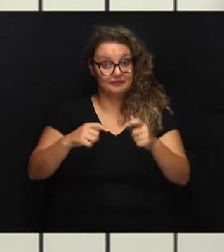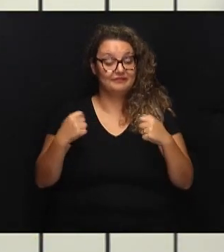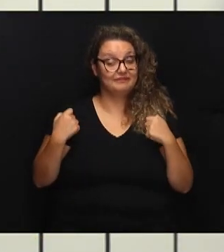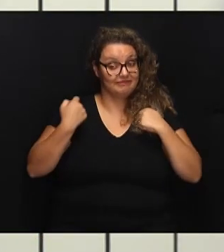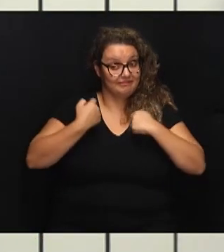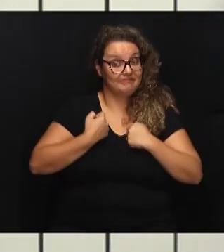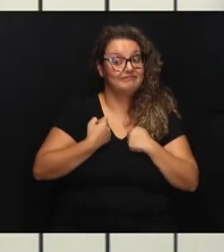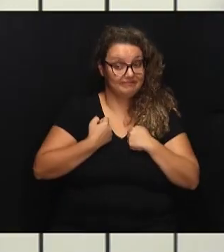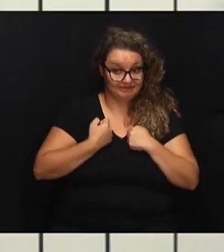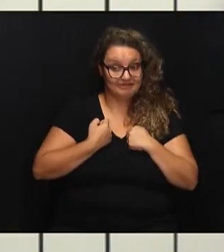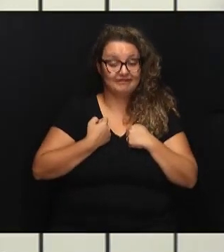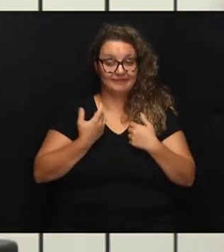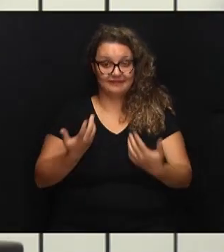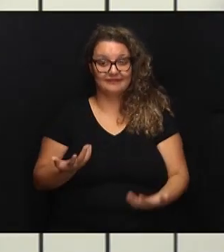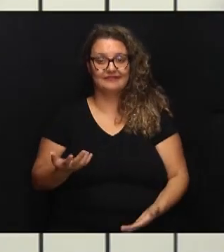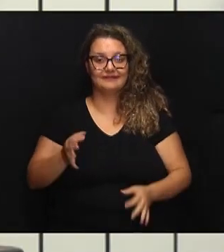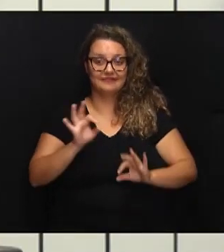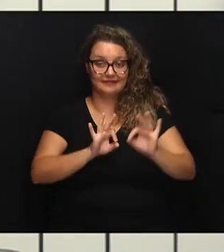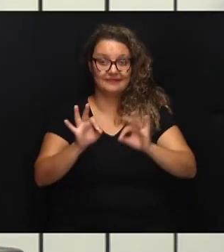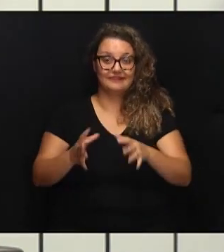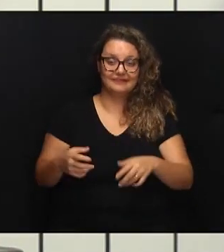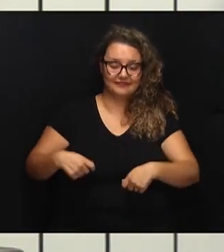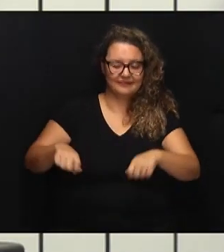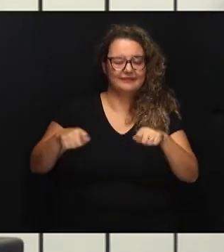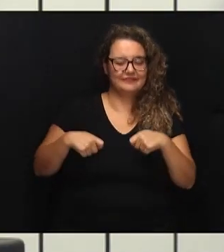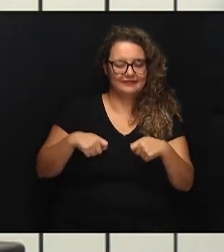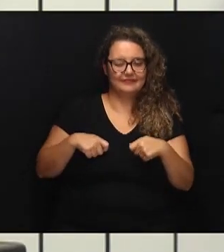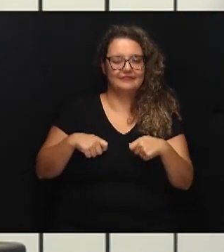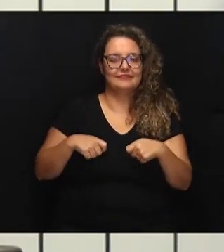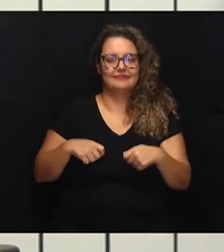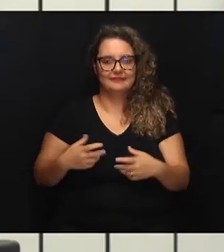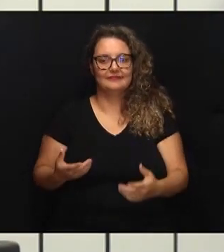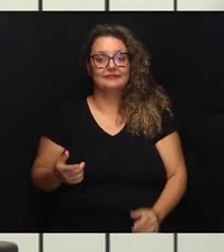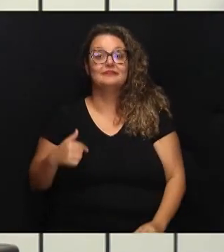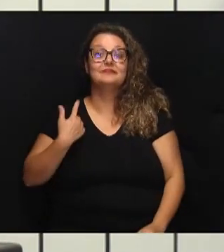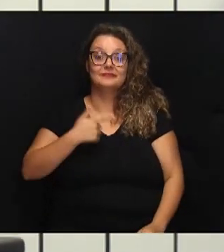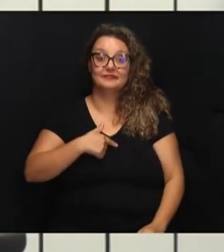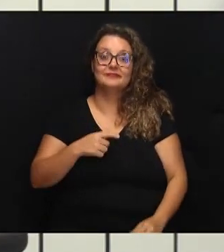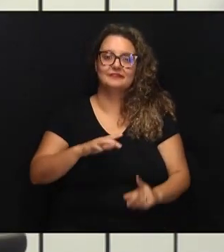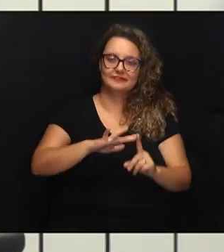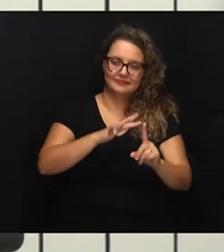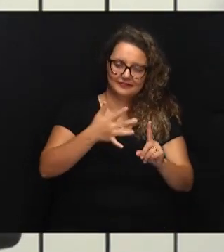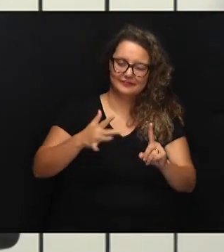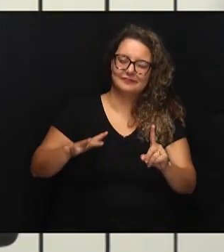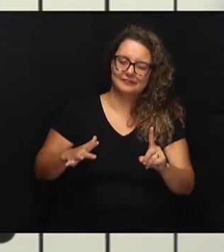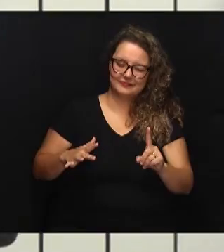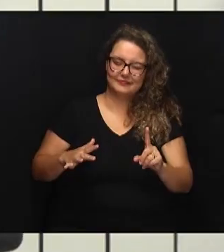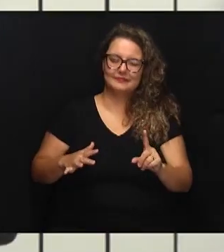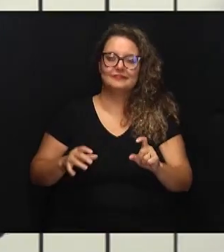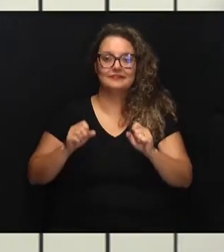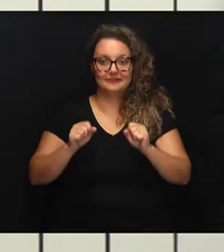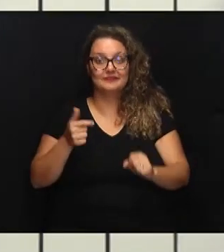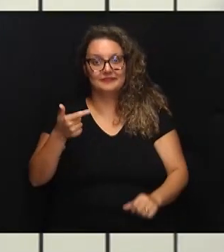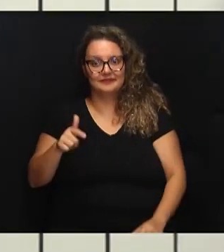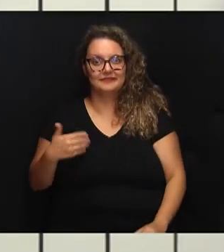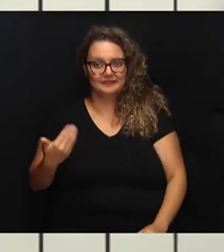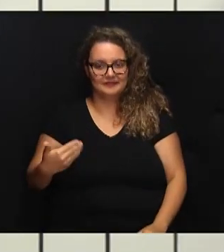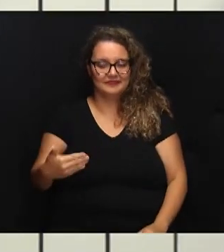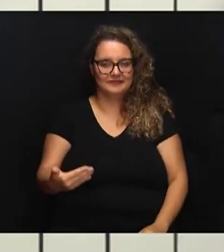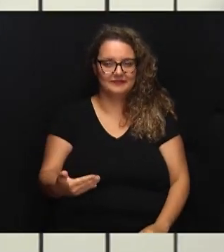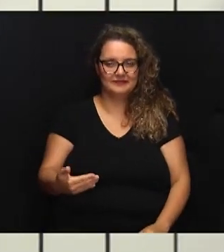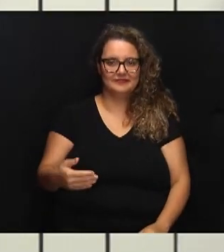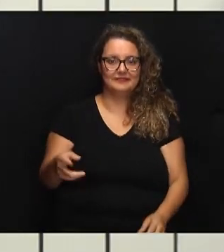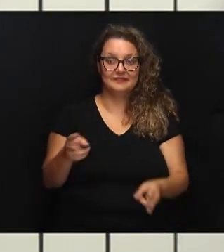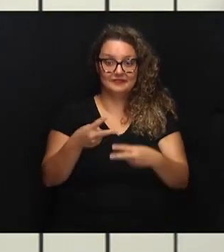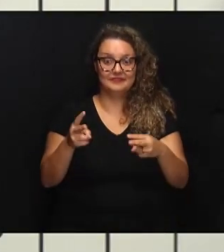casaco aí do guarda-roupa, tirando uma cobertinha um pouquinho mais fina, porque nós estamos no outono e isso deve permanecer ainda esse